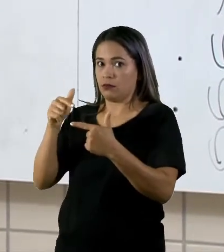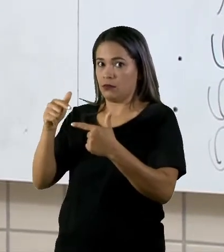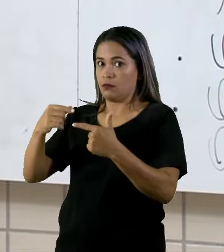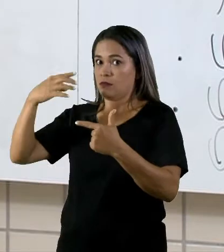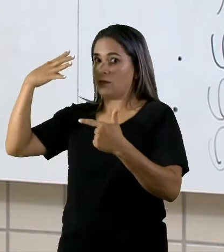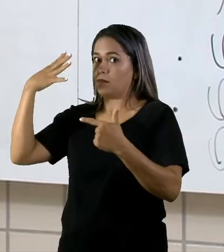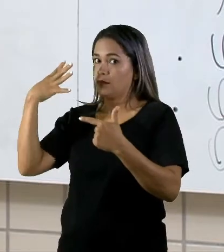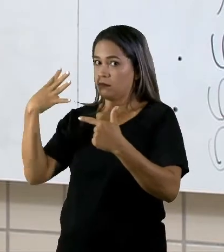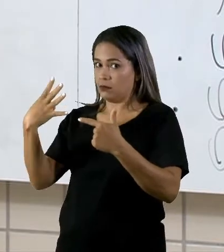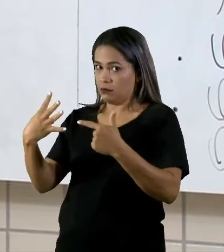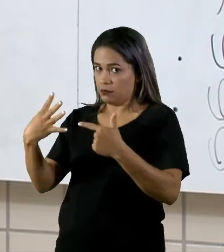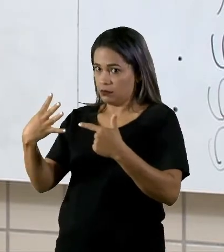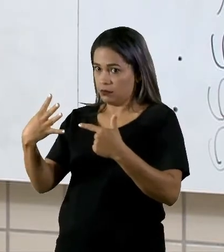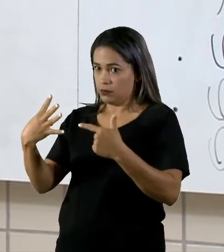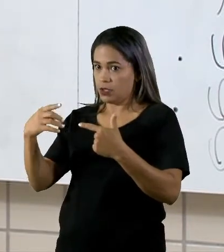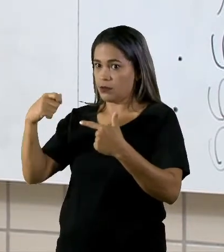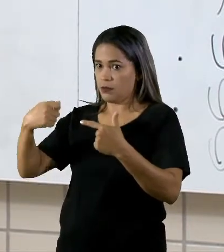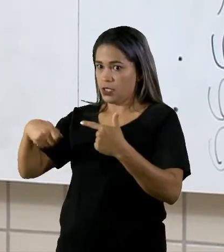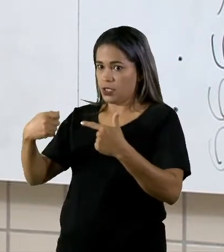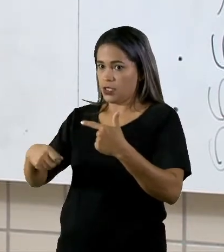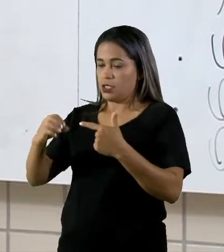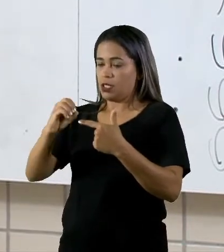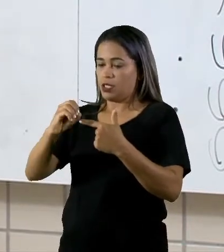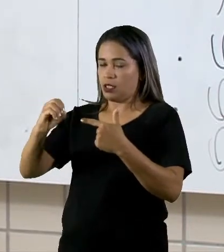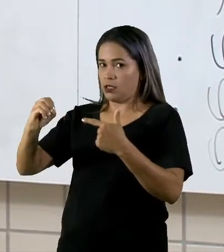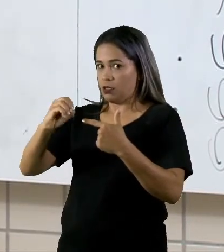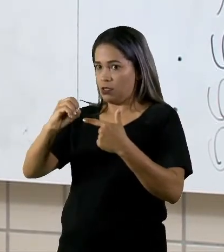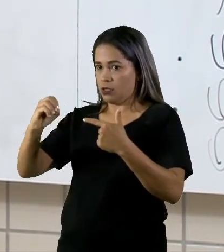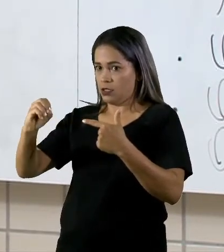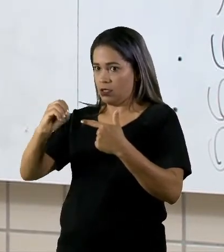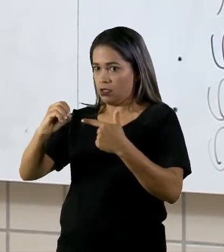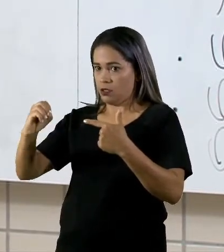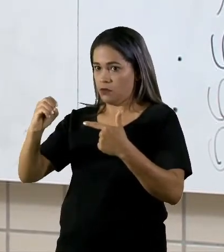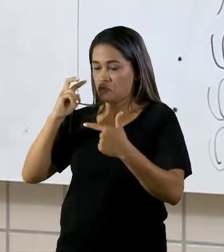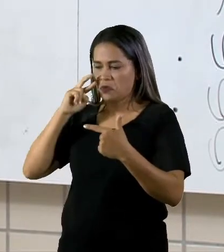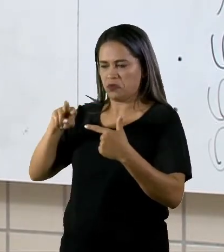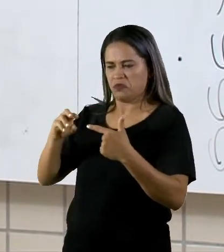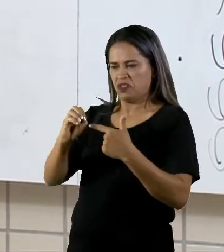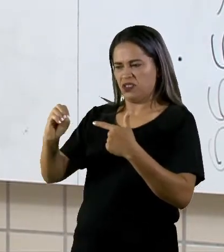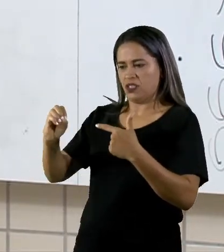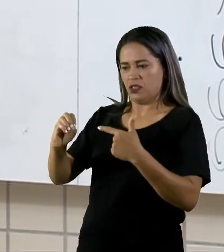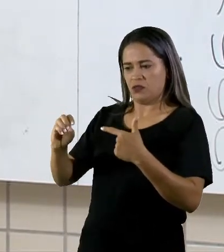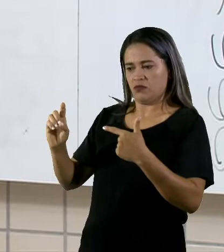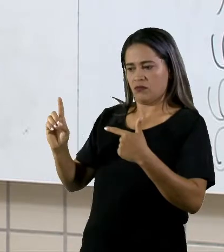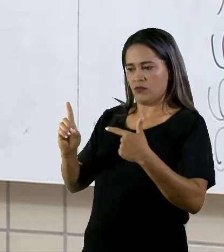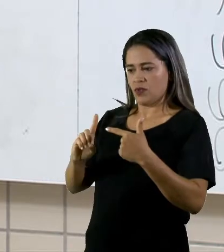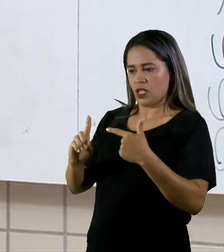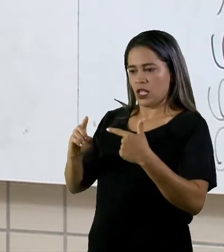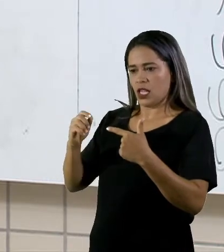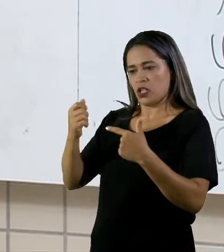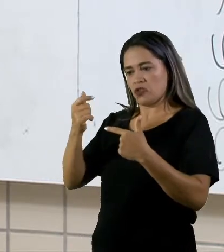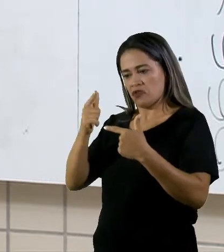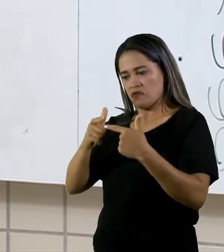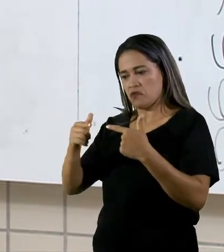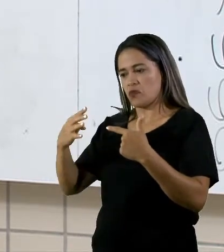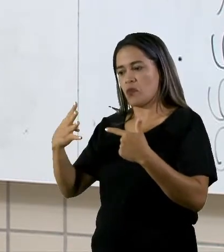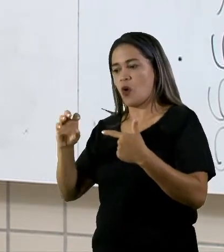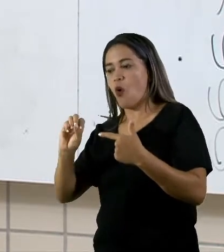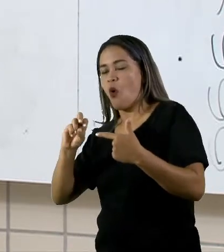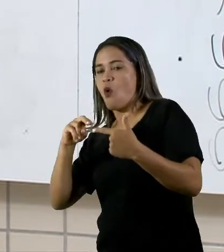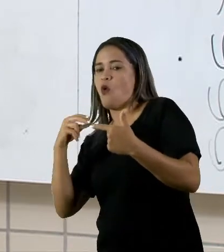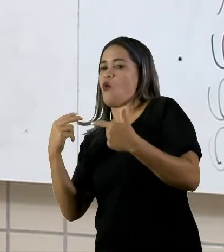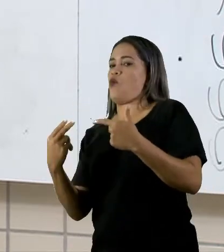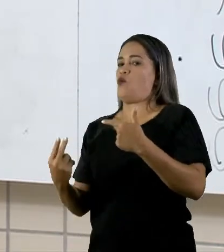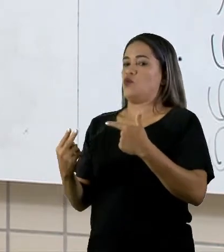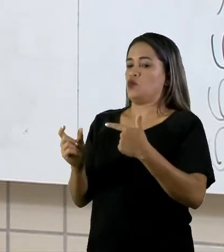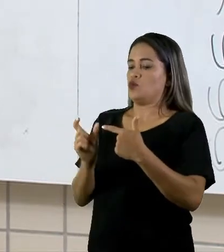4, aqui tem que ser 2 zeros. Aí eu já olharia e falava assim, não, ele é divisível por 4. Ou esses